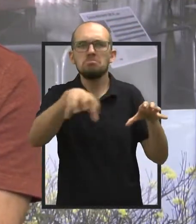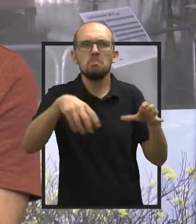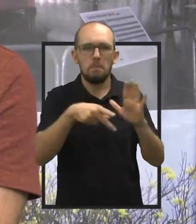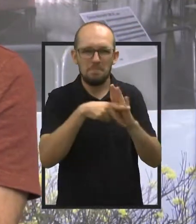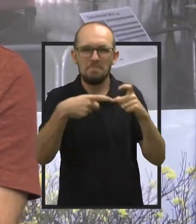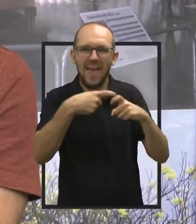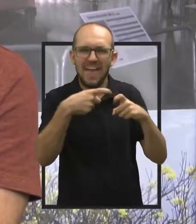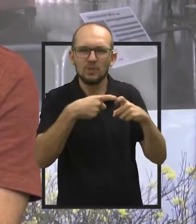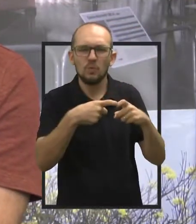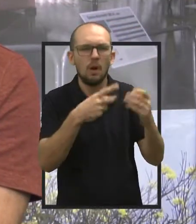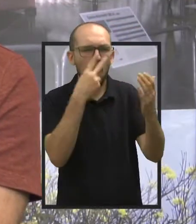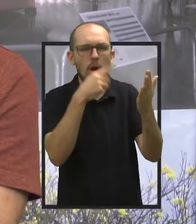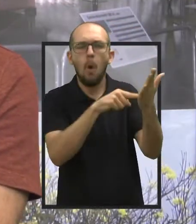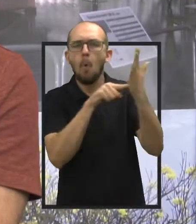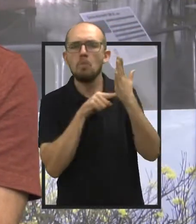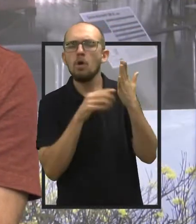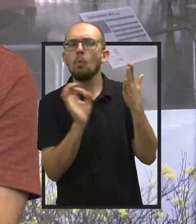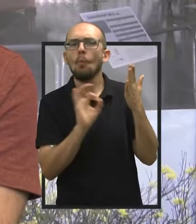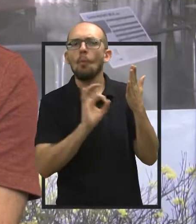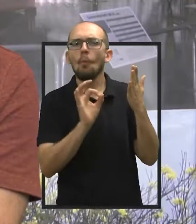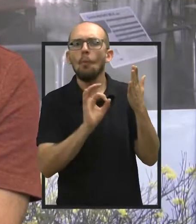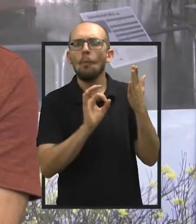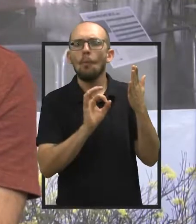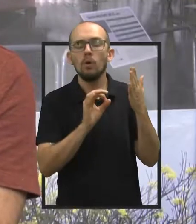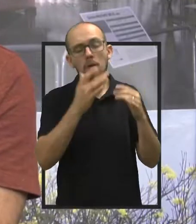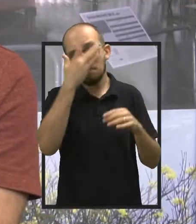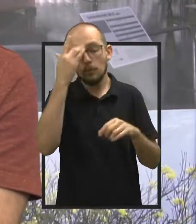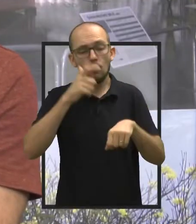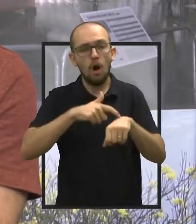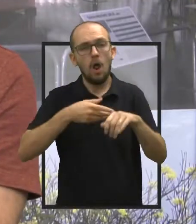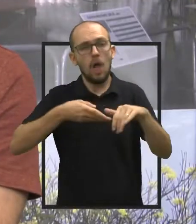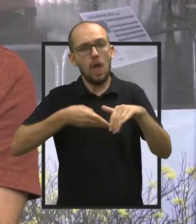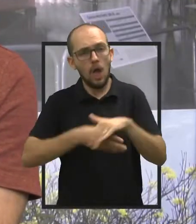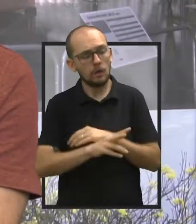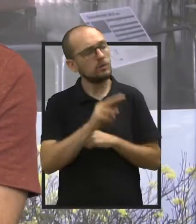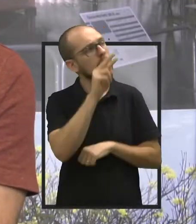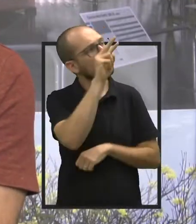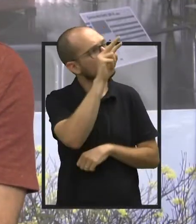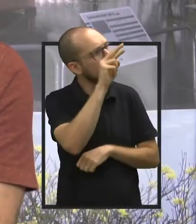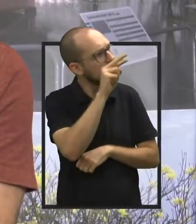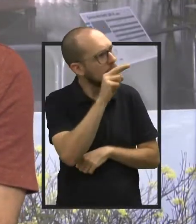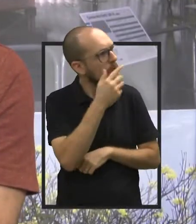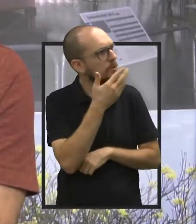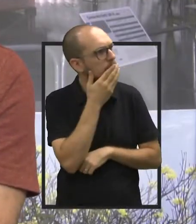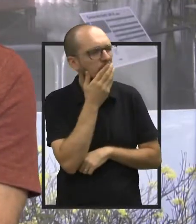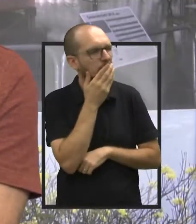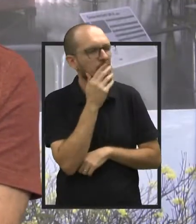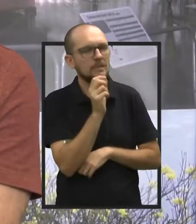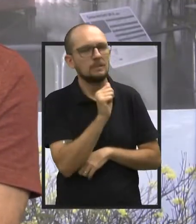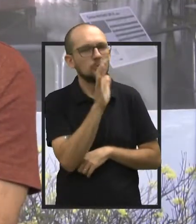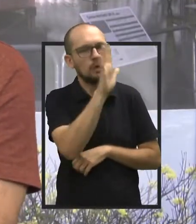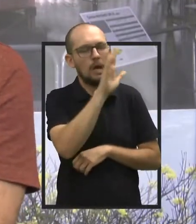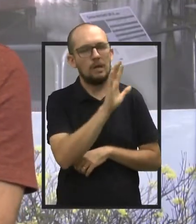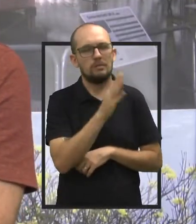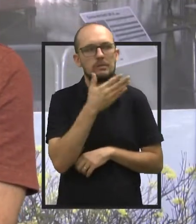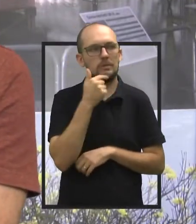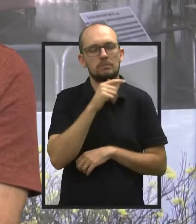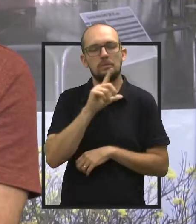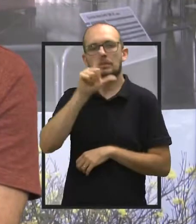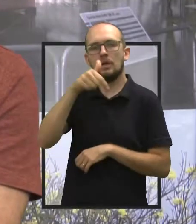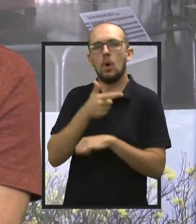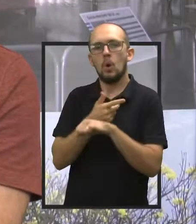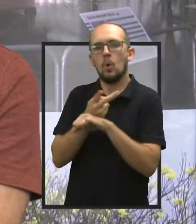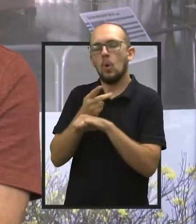colocar a tabela de preço lá? Para a pessoa, vai lá, ela já vai ver o preço, se ela tiver condições, tal, para pagar, né? Então, eu acho que